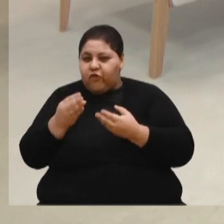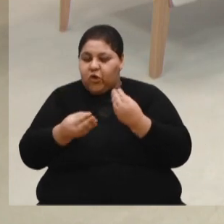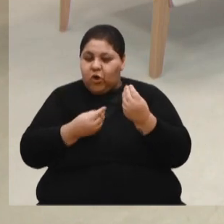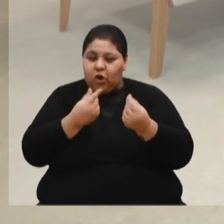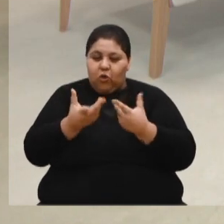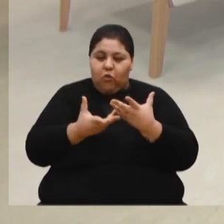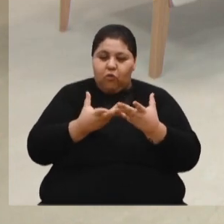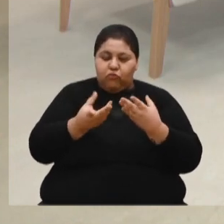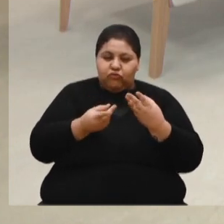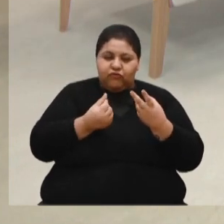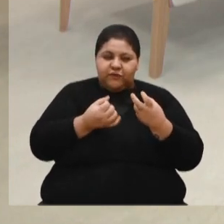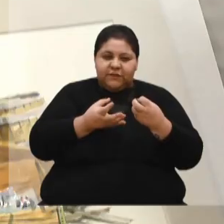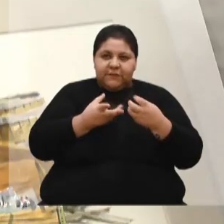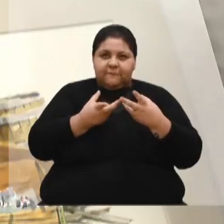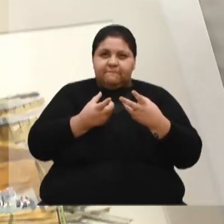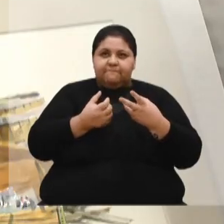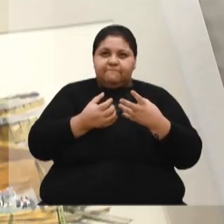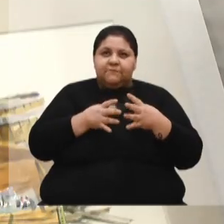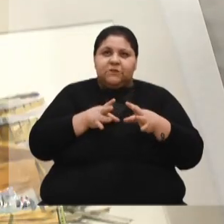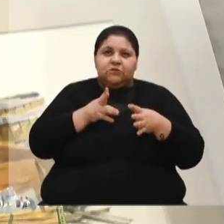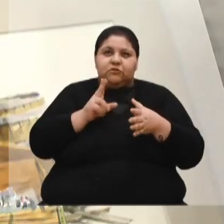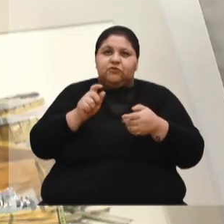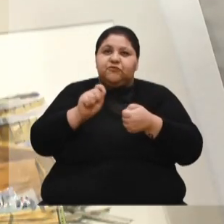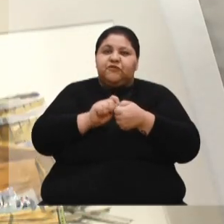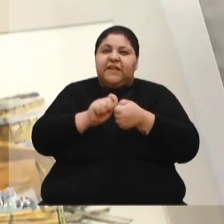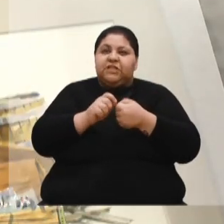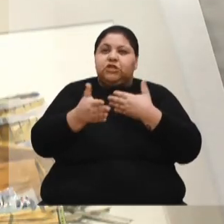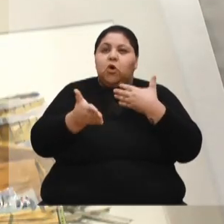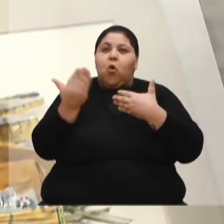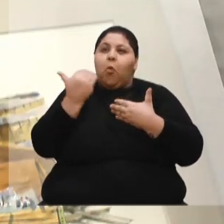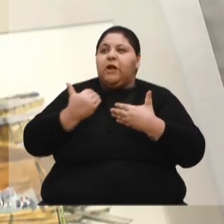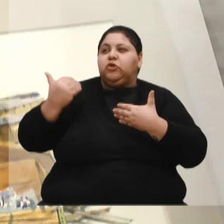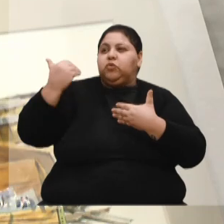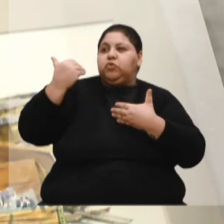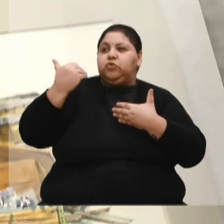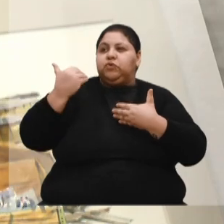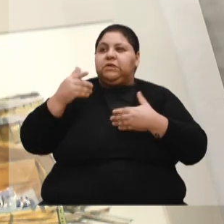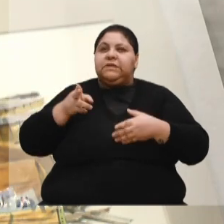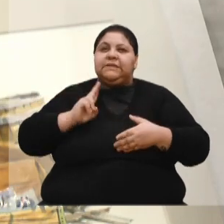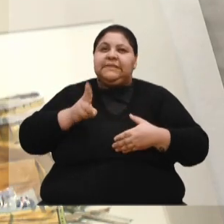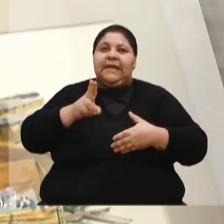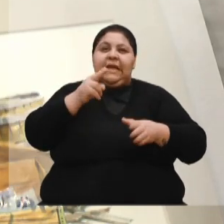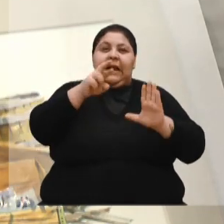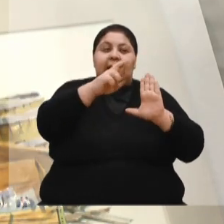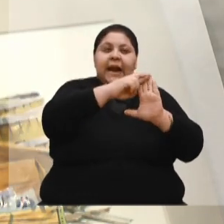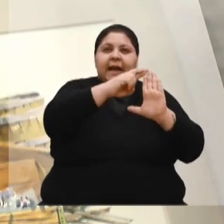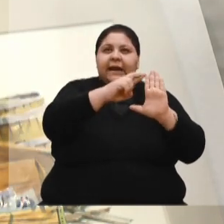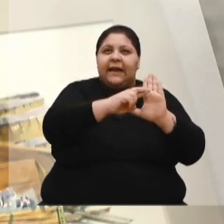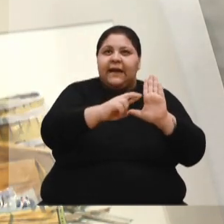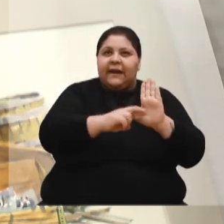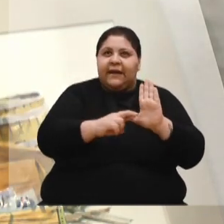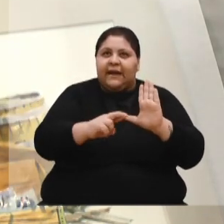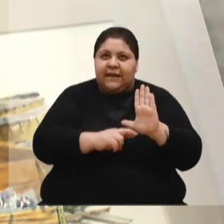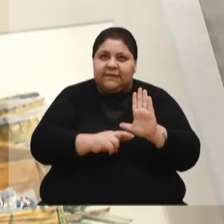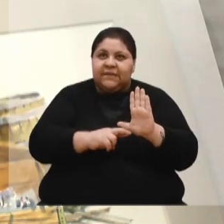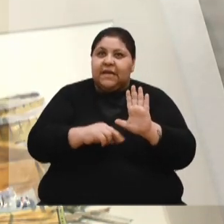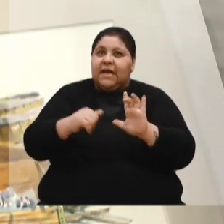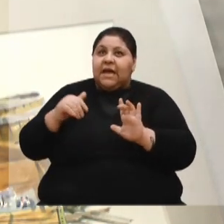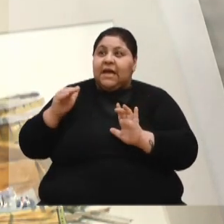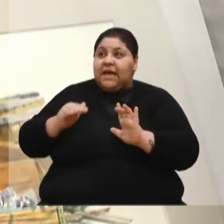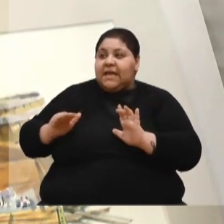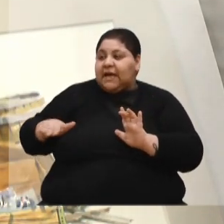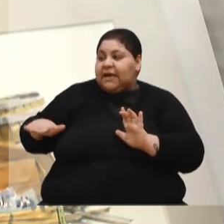teu membro e aí o cara endurece. E a criança tem esse lado fantástico que nada é problema para